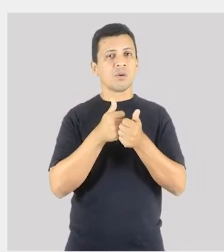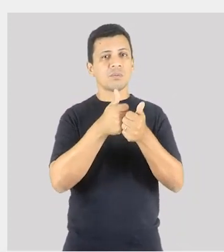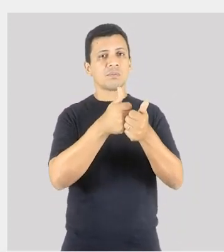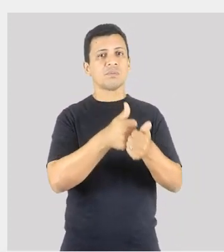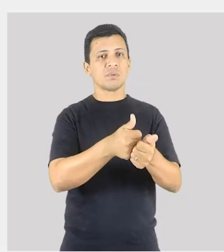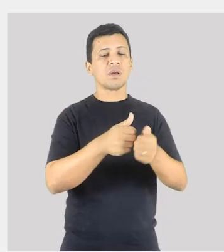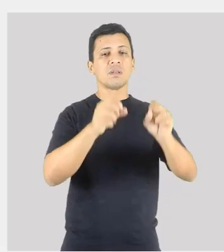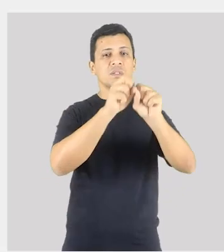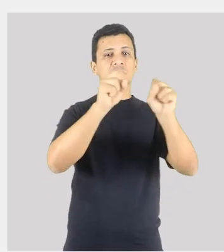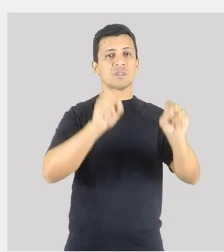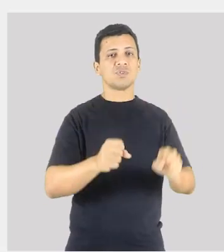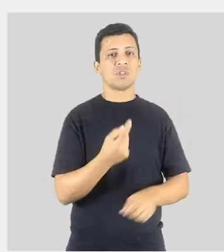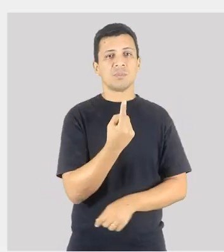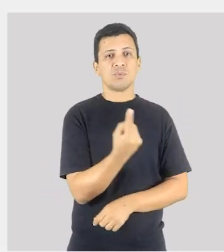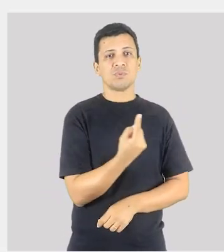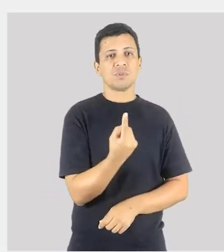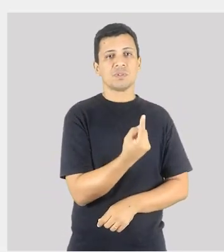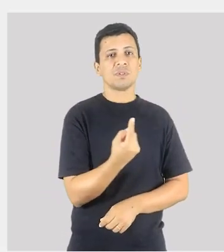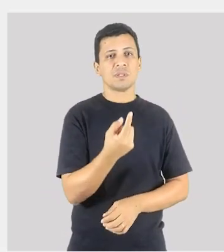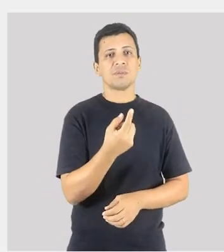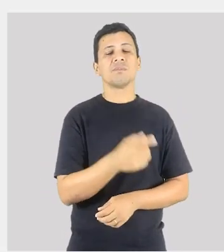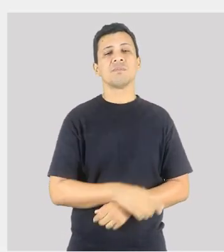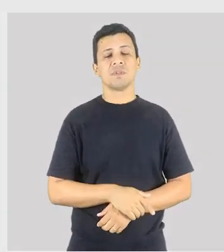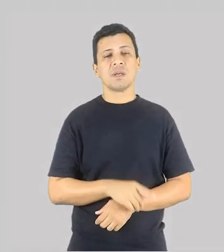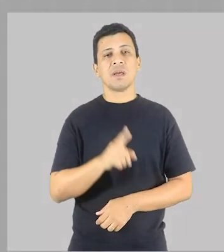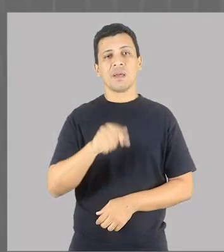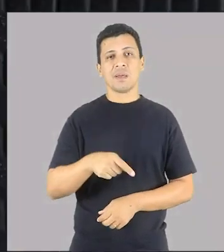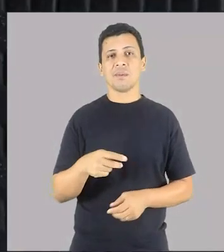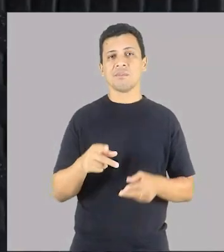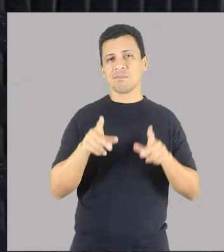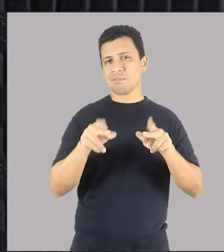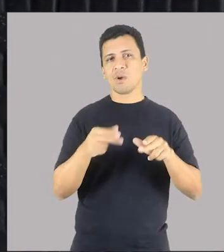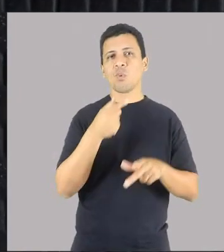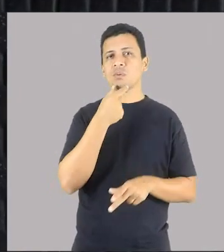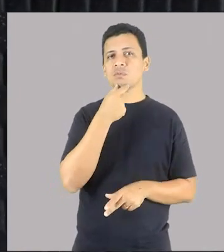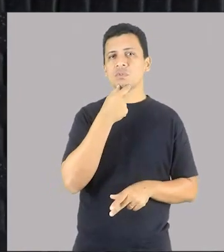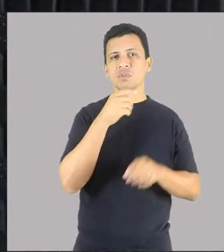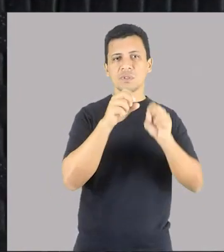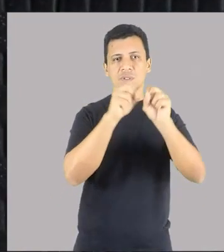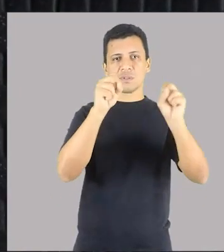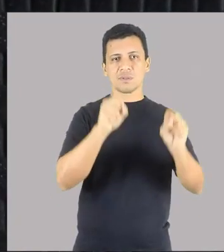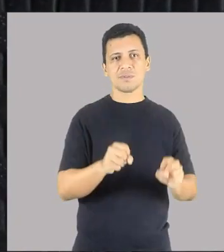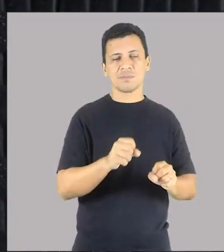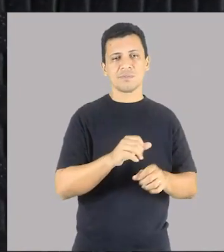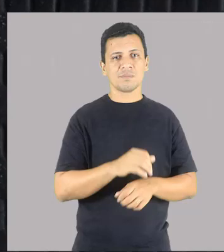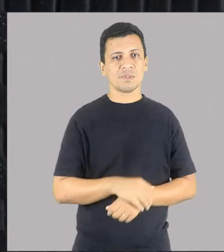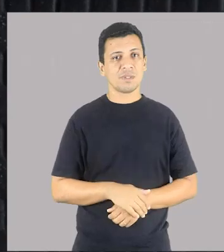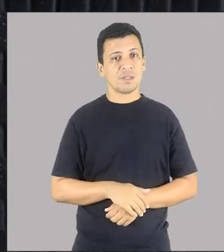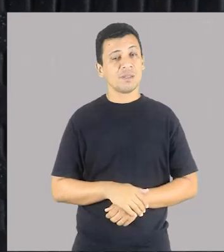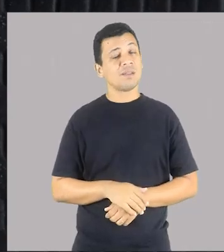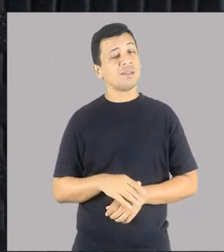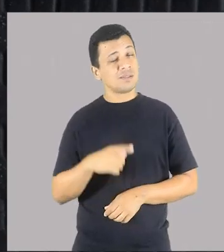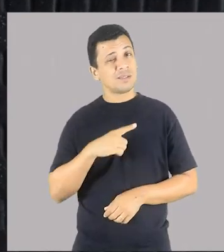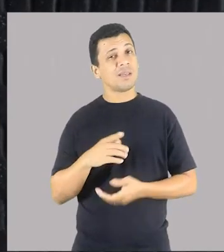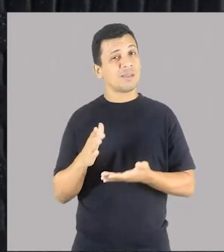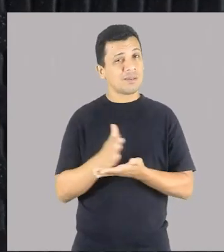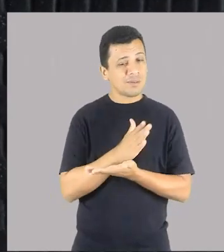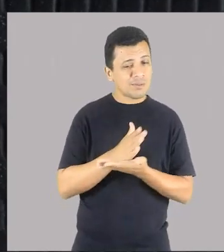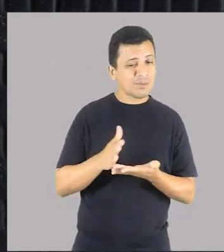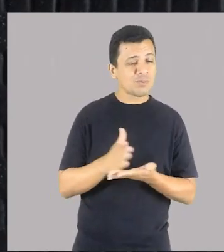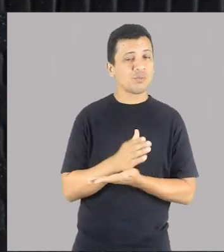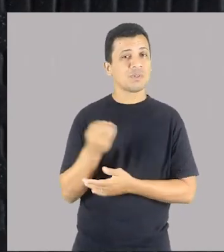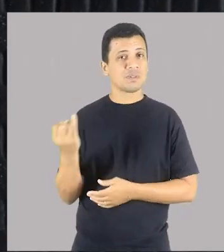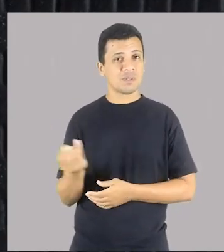de unicidade de jurisdição, é o sistema inglês, certo? Mas aqui é importante também nós